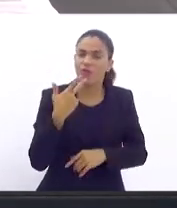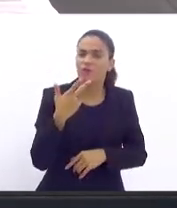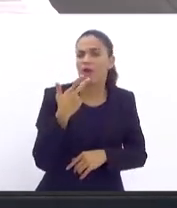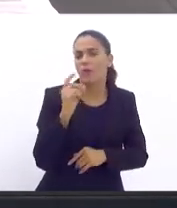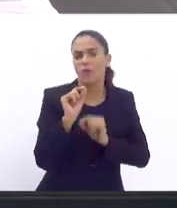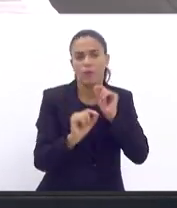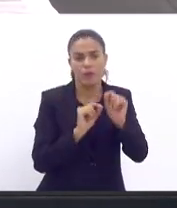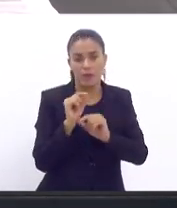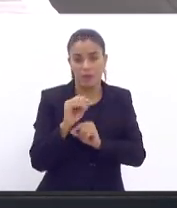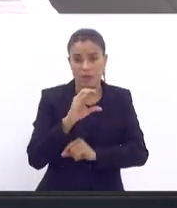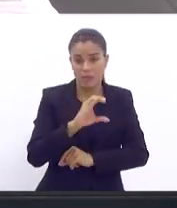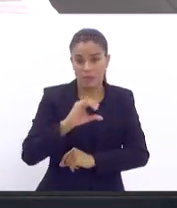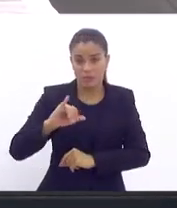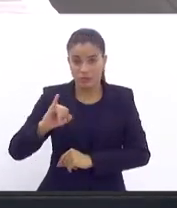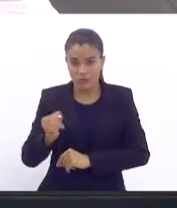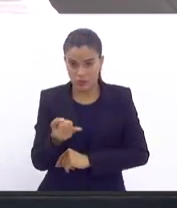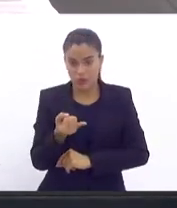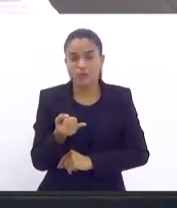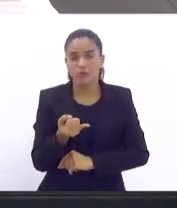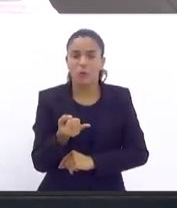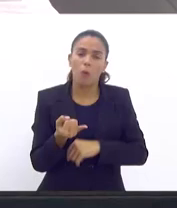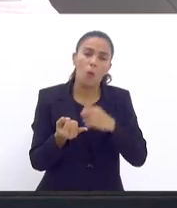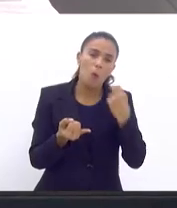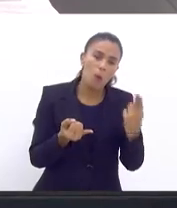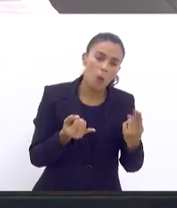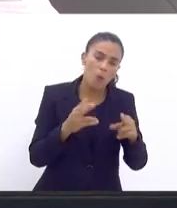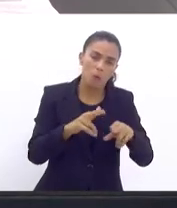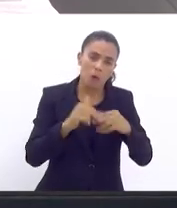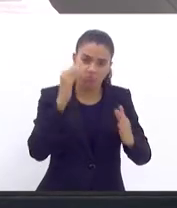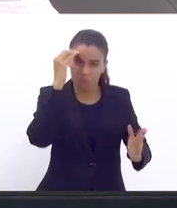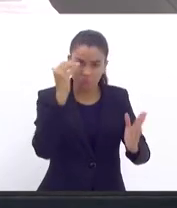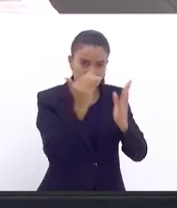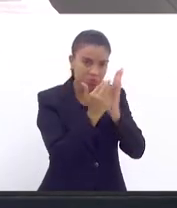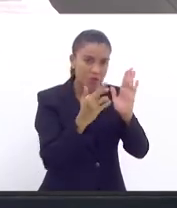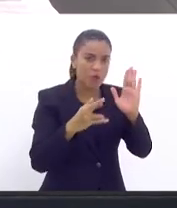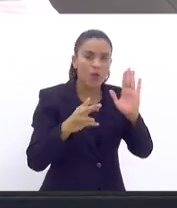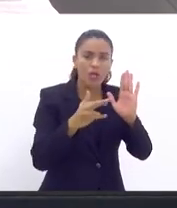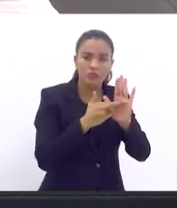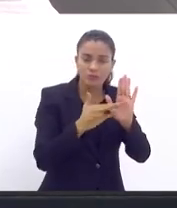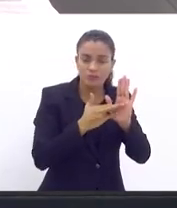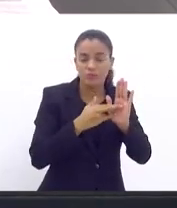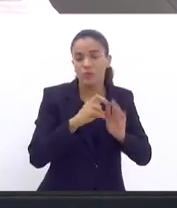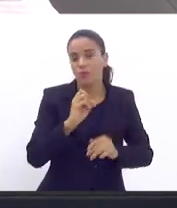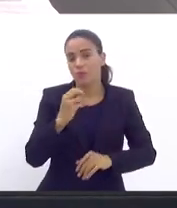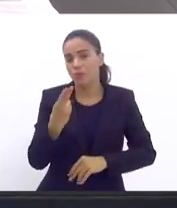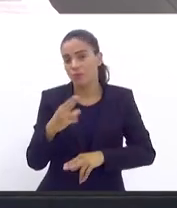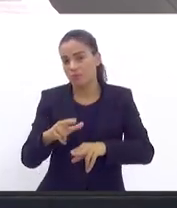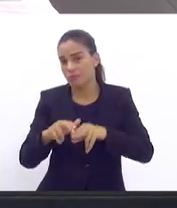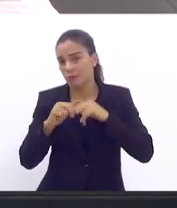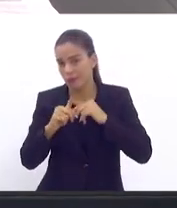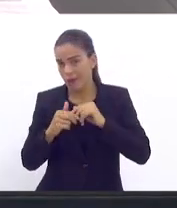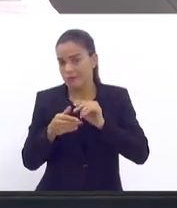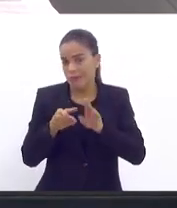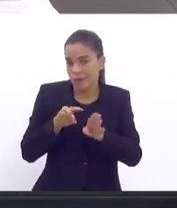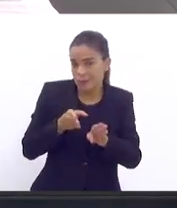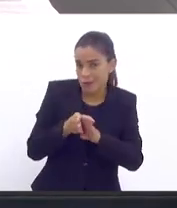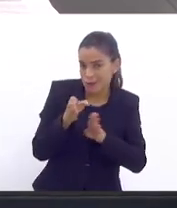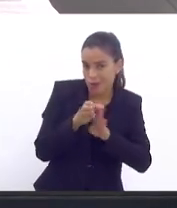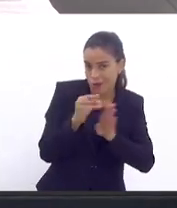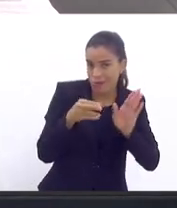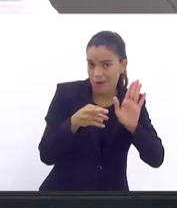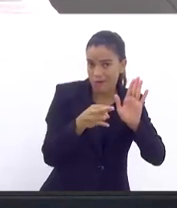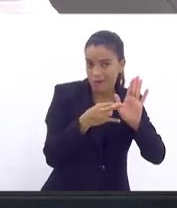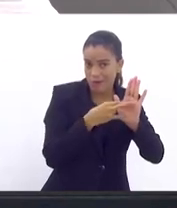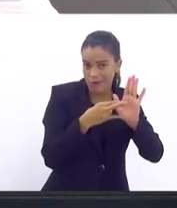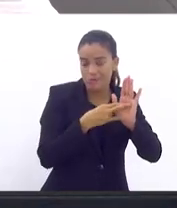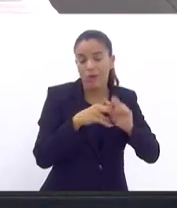seguinte seja por força do Regimento né ou você a força da Norma regimental ou